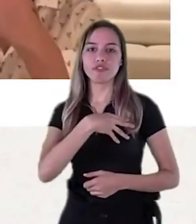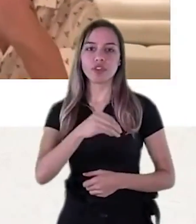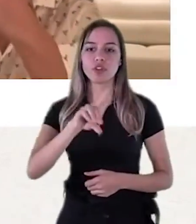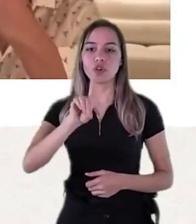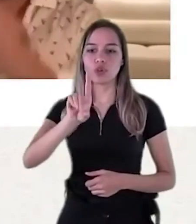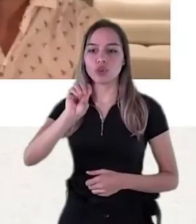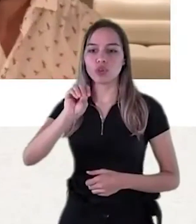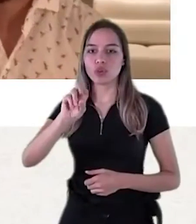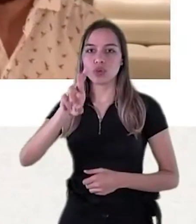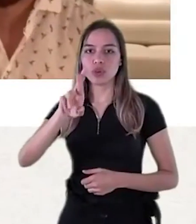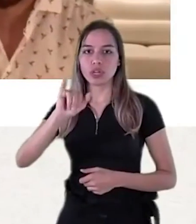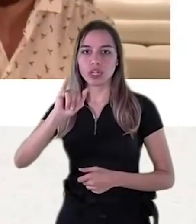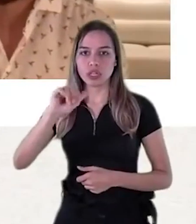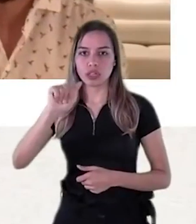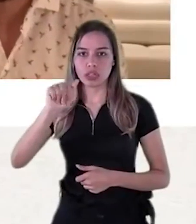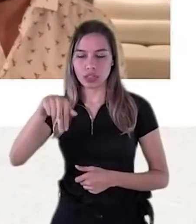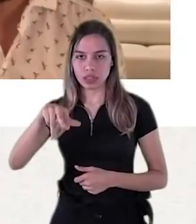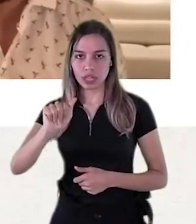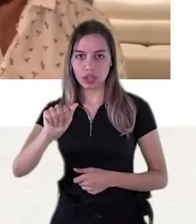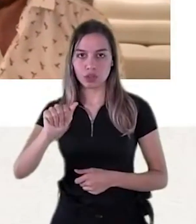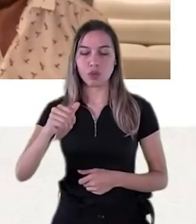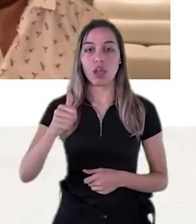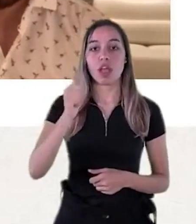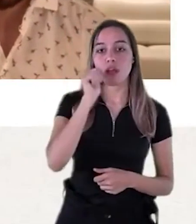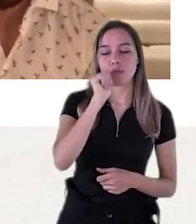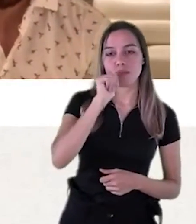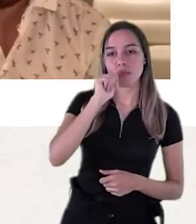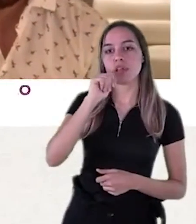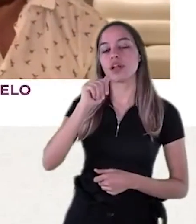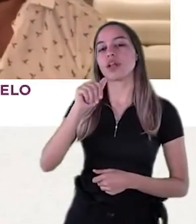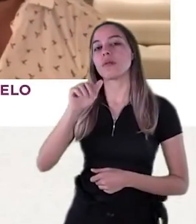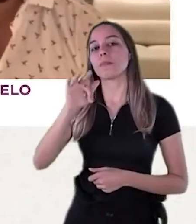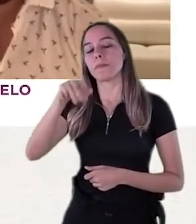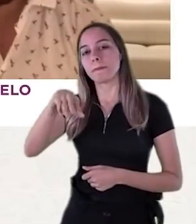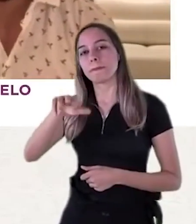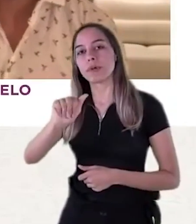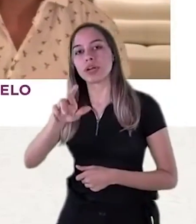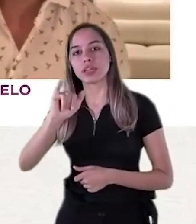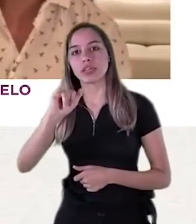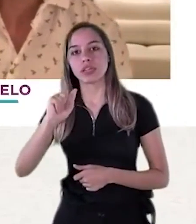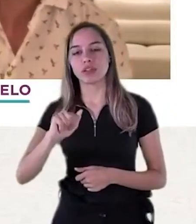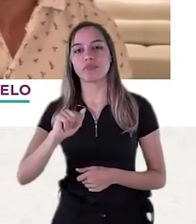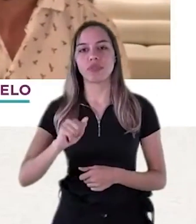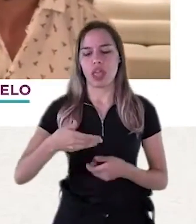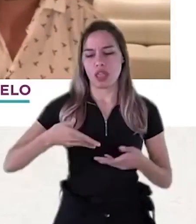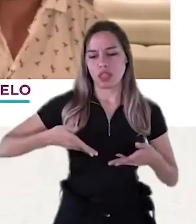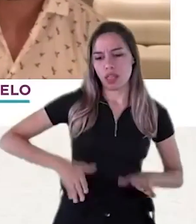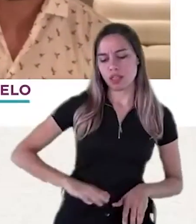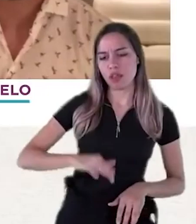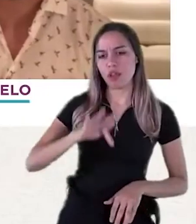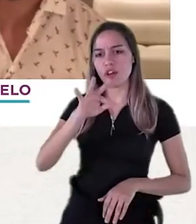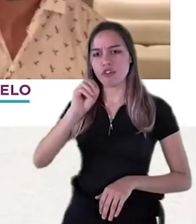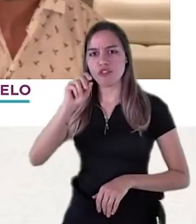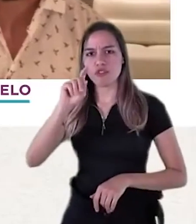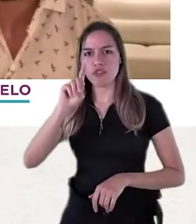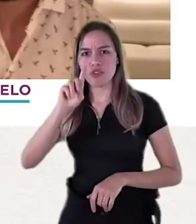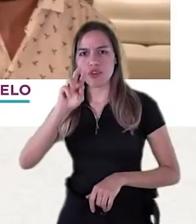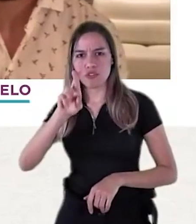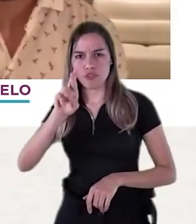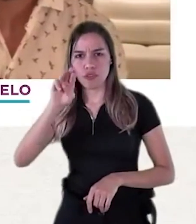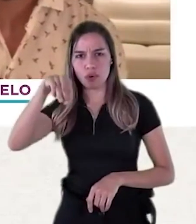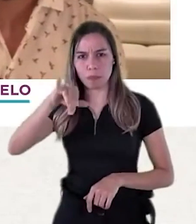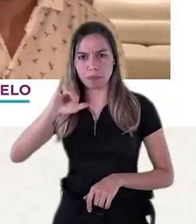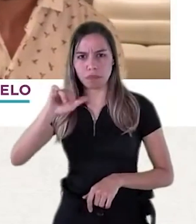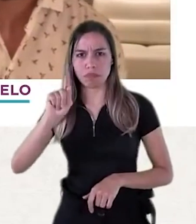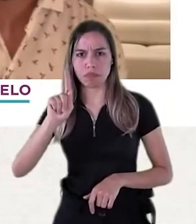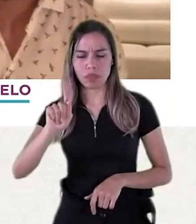Maria de Mello Silva. Ele nasceu em Formiga, Minas Gerais. Professor, músico, cantor, mestre em